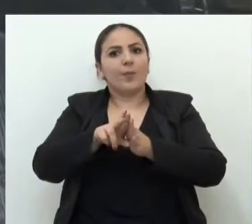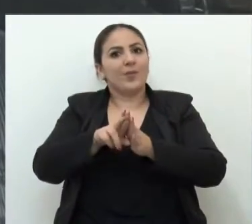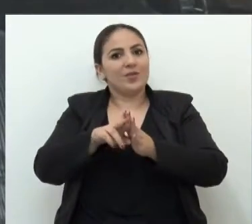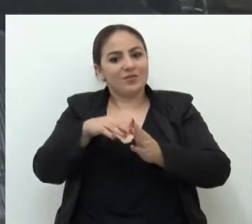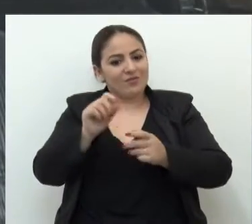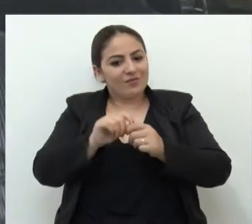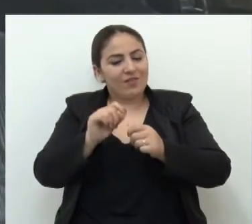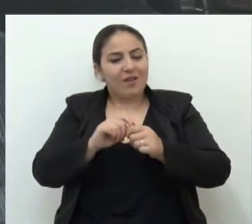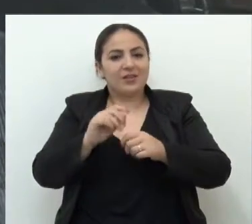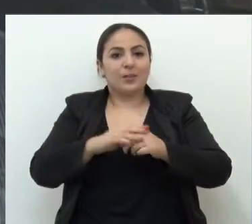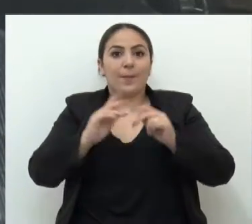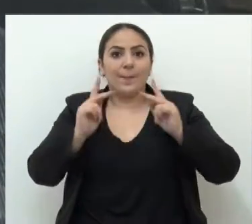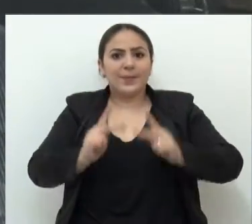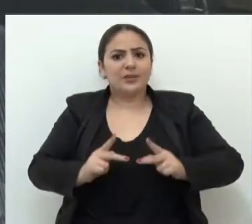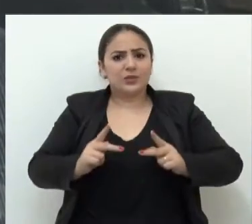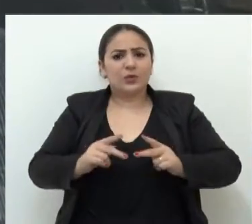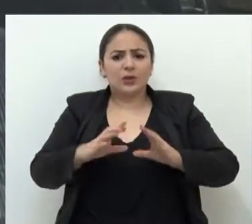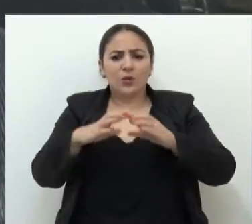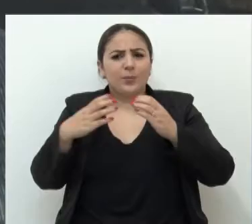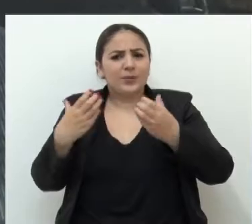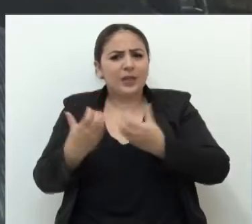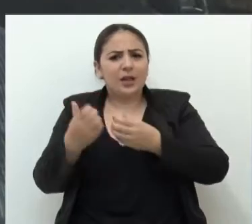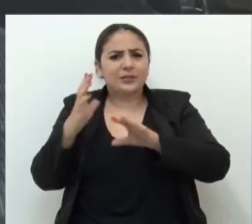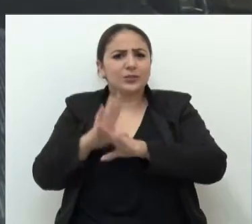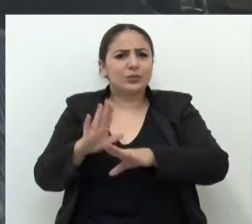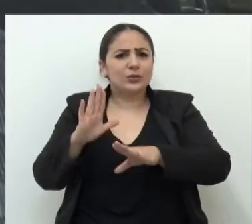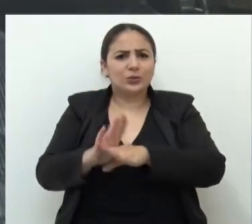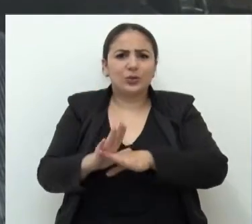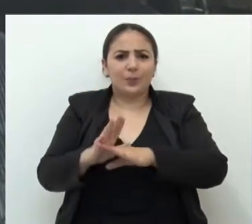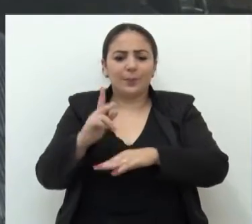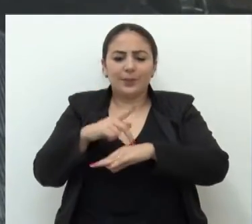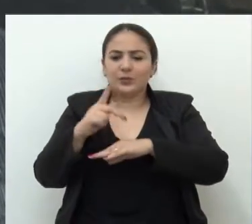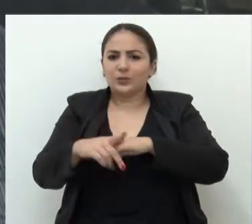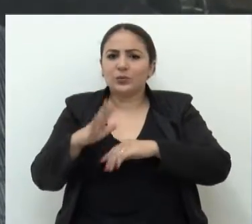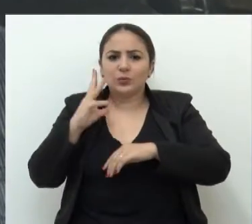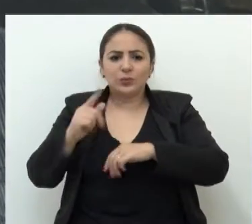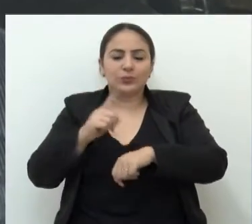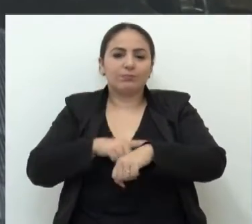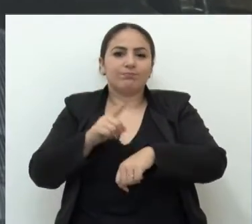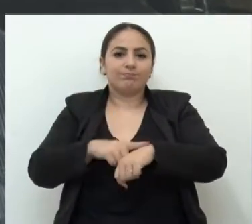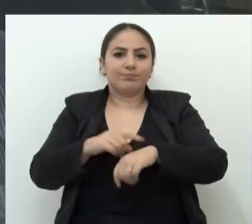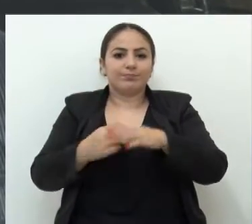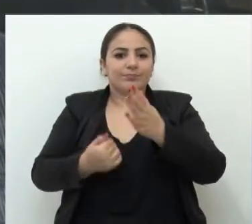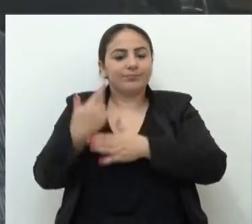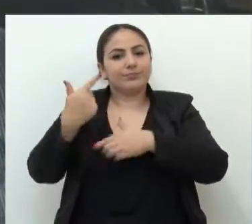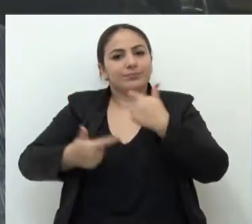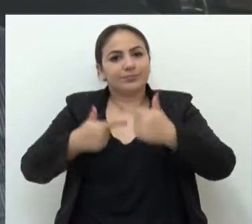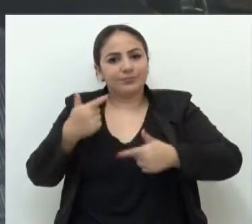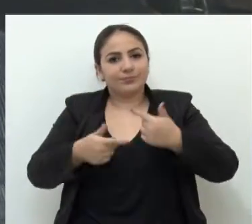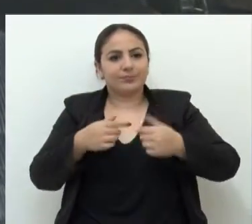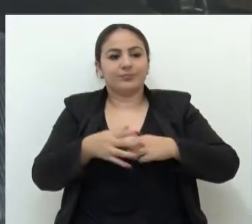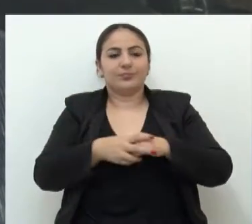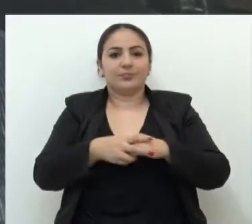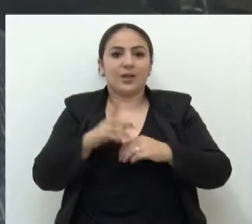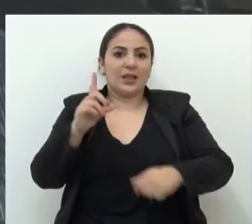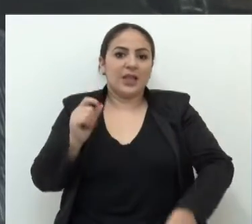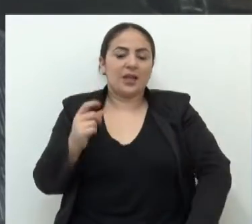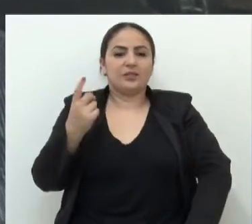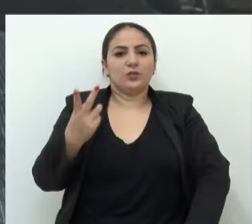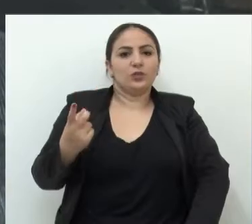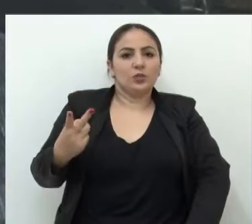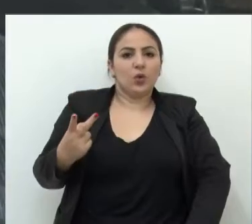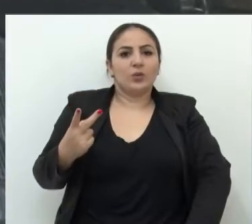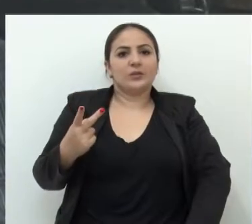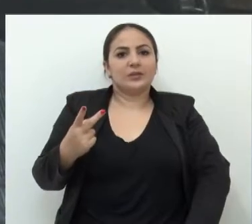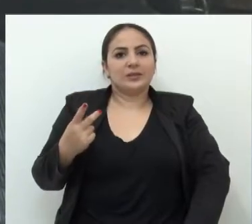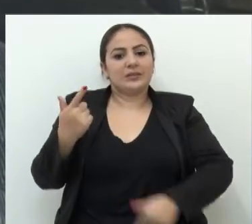faz. Então, uma pessoa que é bem vista na comunidade, contribuiu com o Passo Fundo todo esse tempo, gerou emprego, tempos que ele